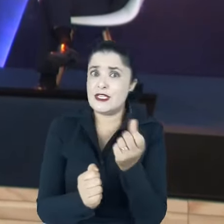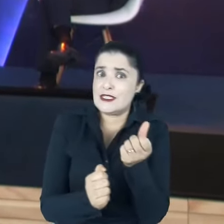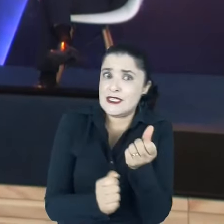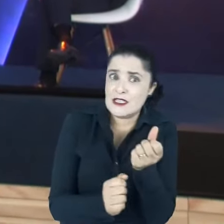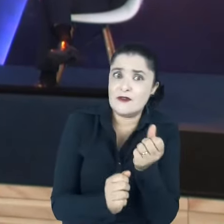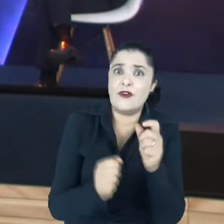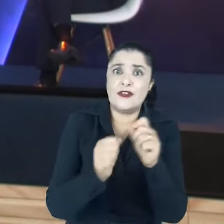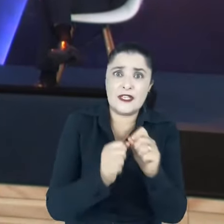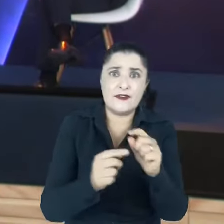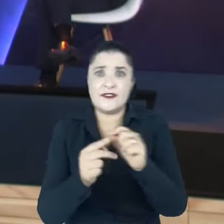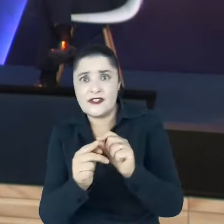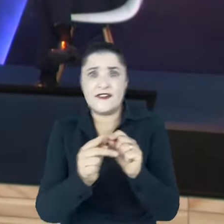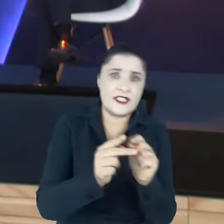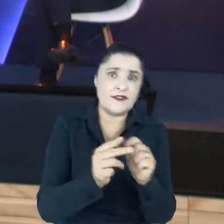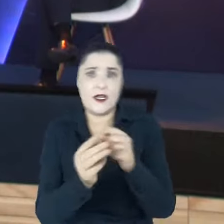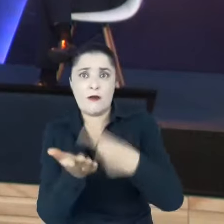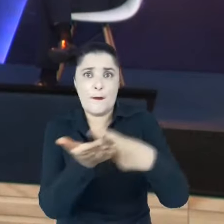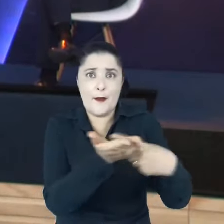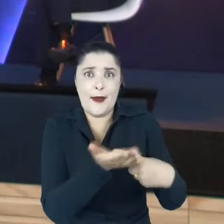aquilo. Durante aqui